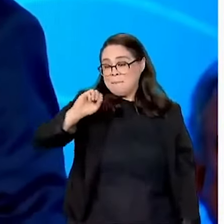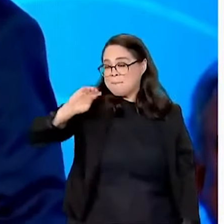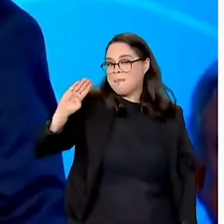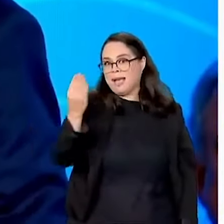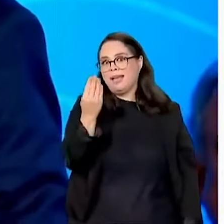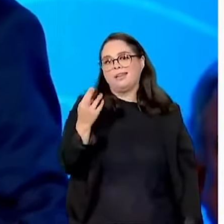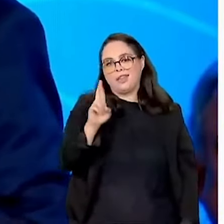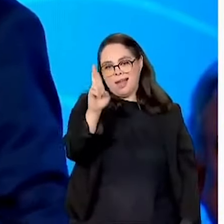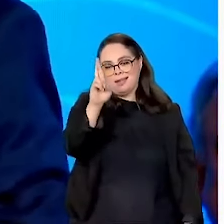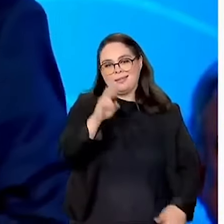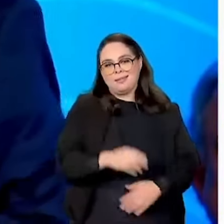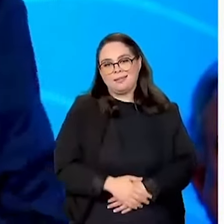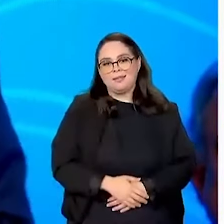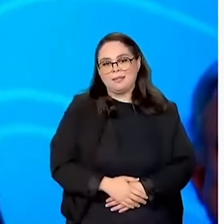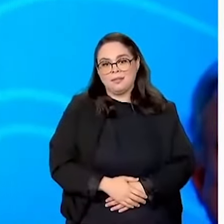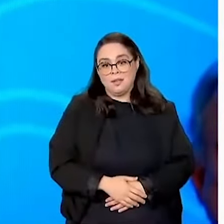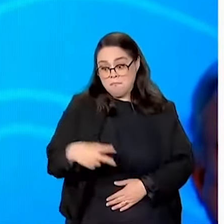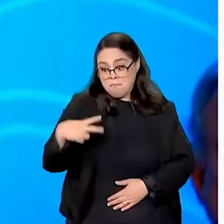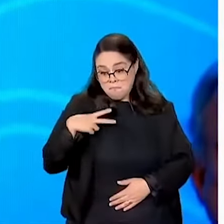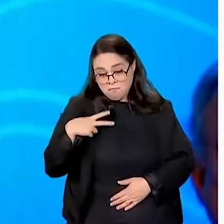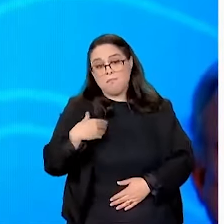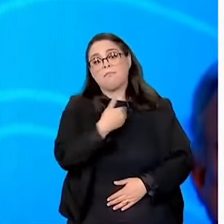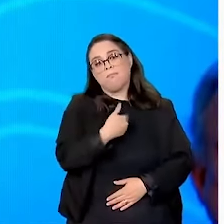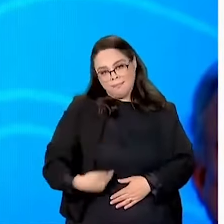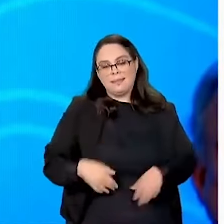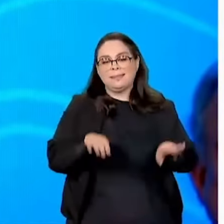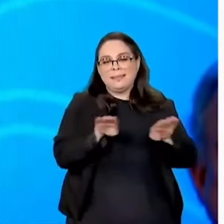1,7 trilhão de reais, público e privado.